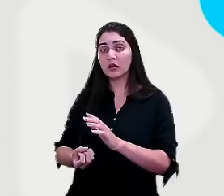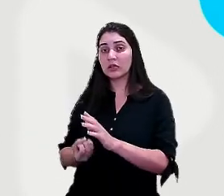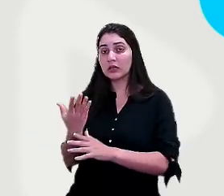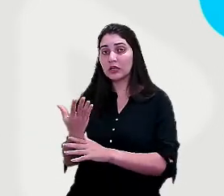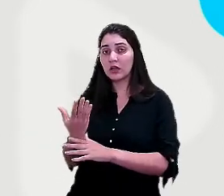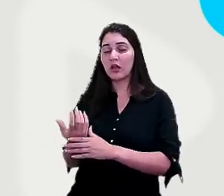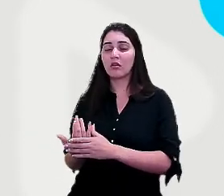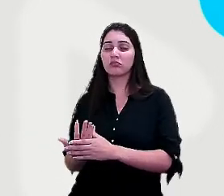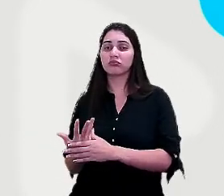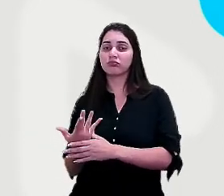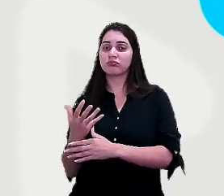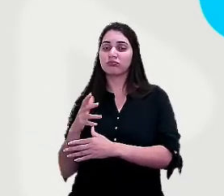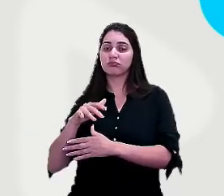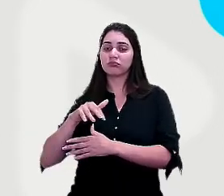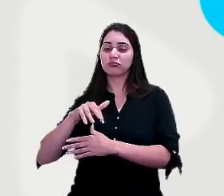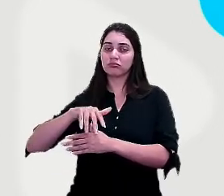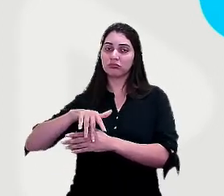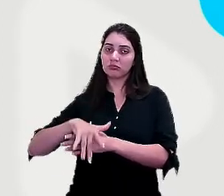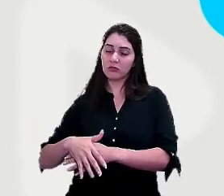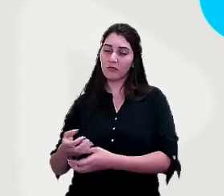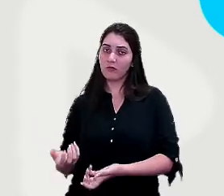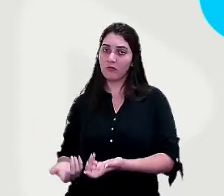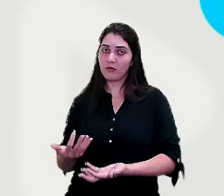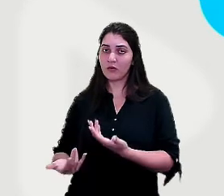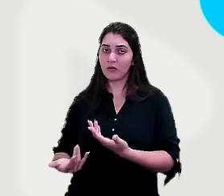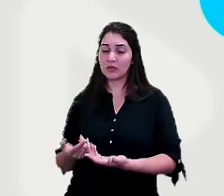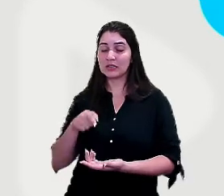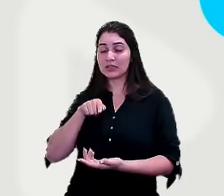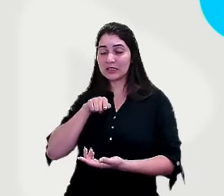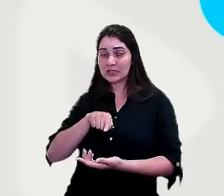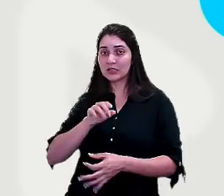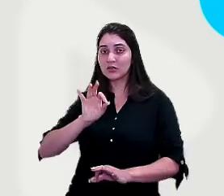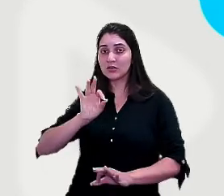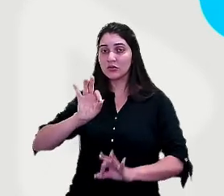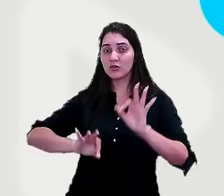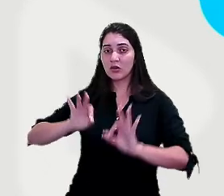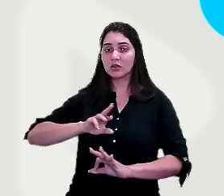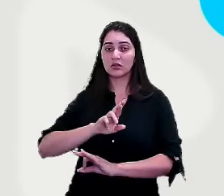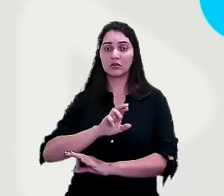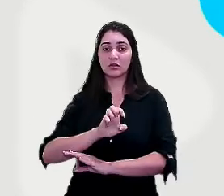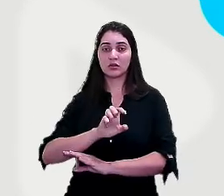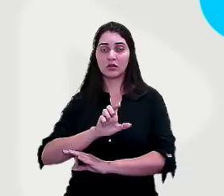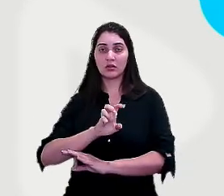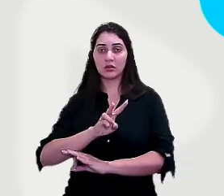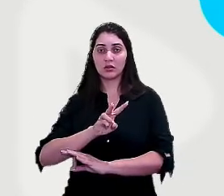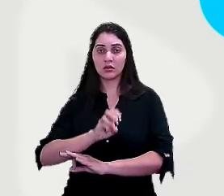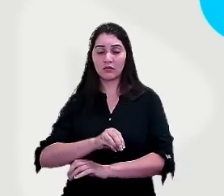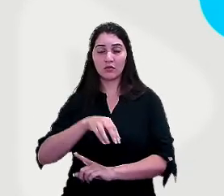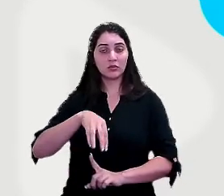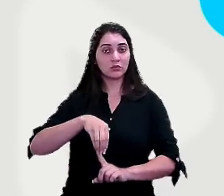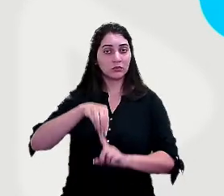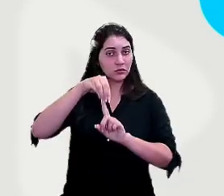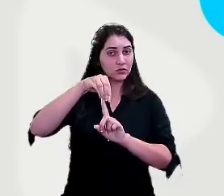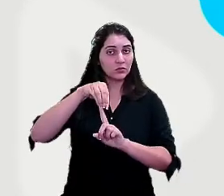Então, isso é formação de relevo, né? Então, esse é um dos principais relevos, né, que